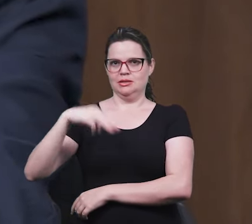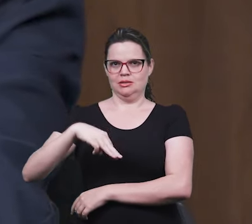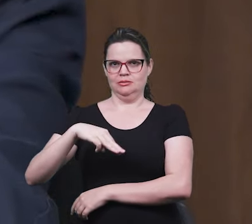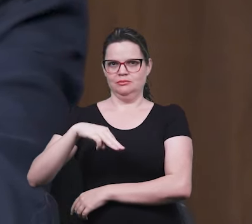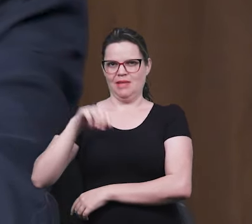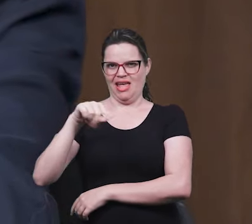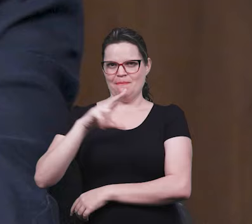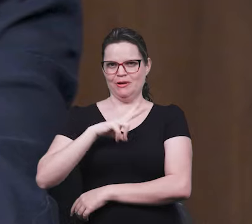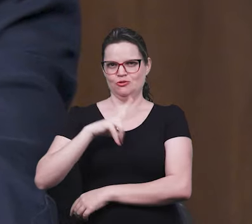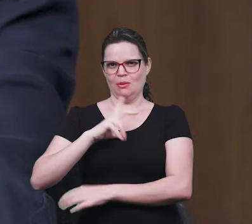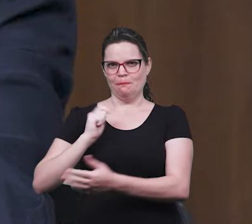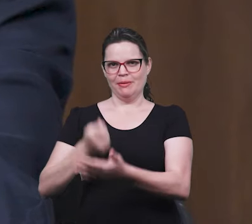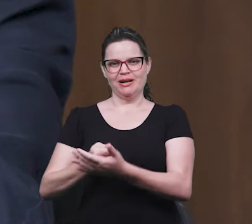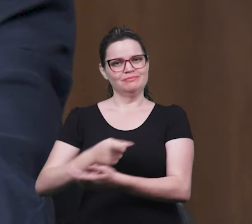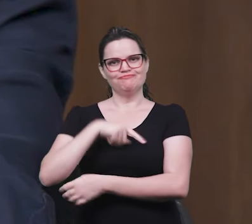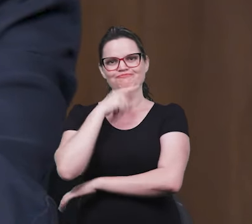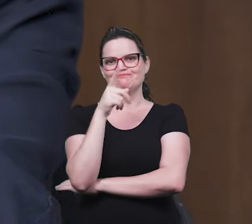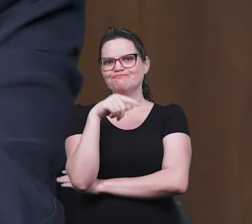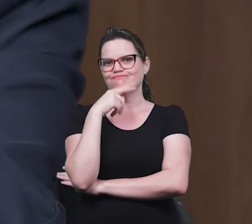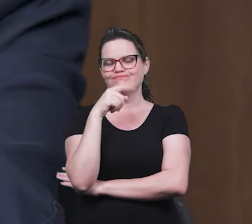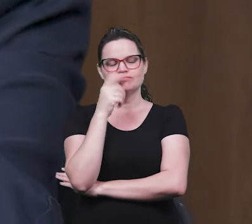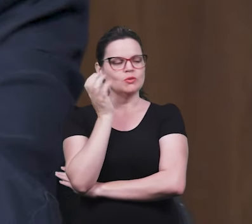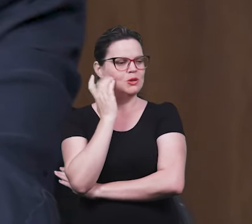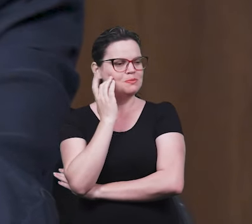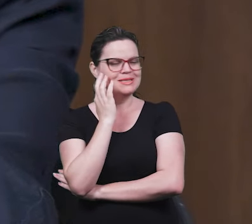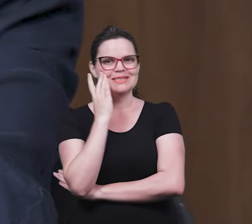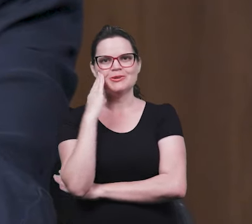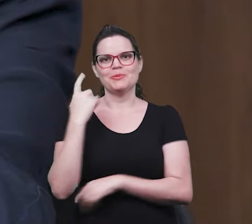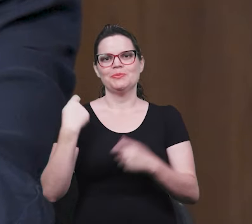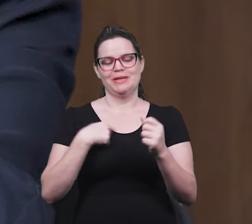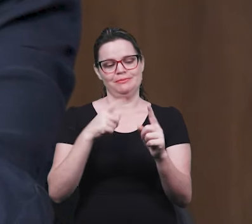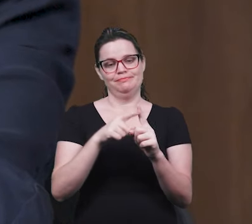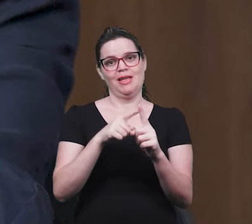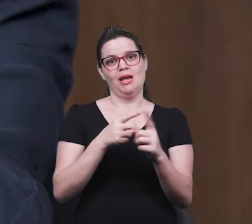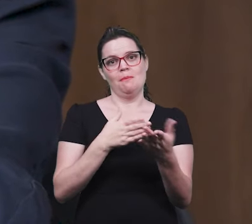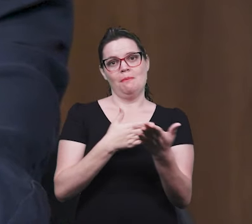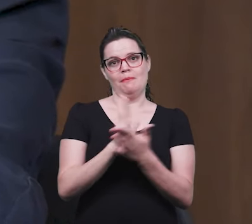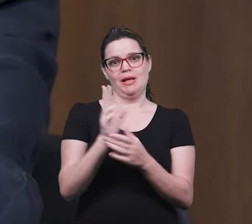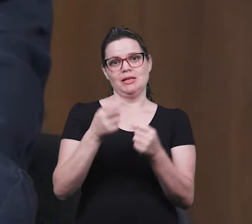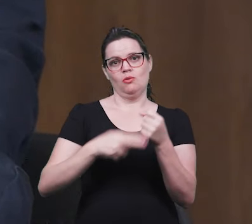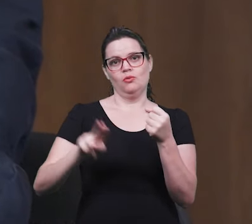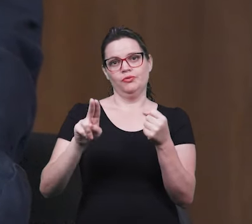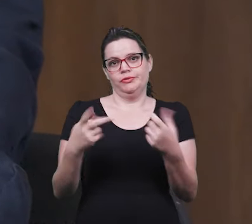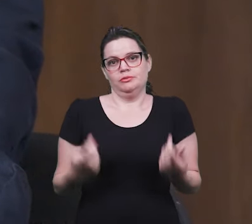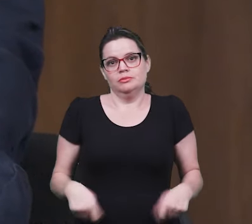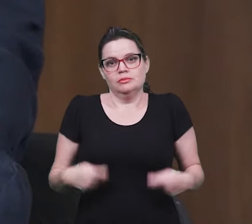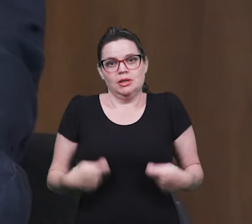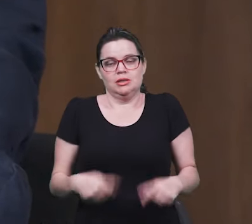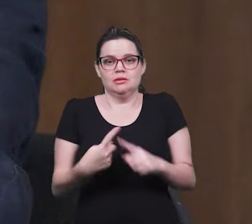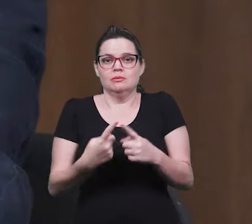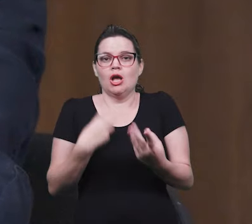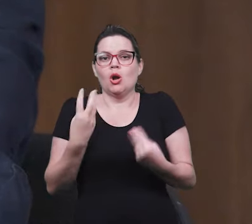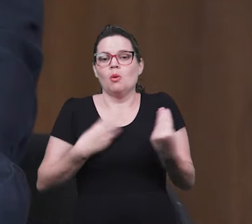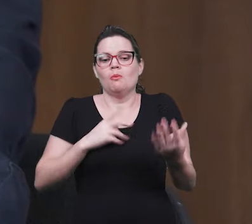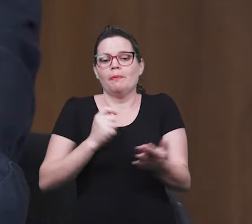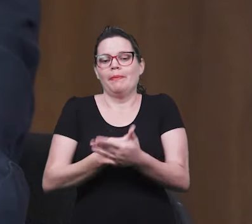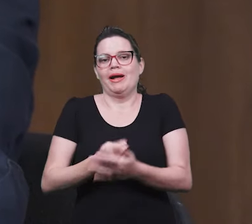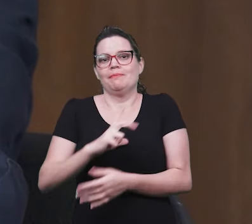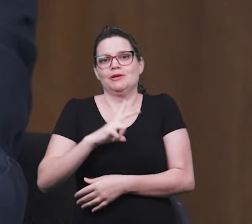Aí, o que que aconteceu? Eu tinha que passar na UFS. Aí, eu fiz